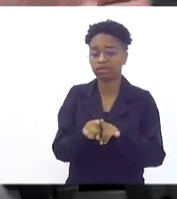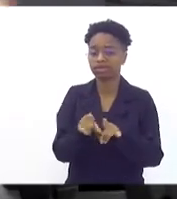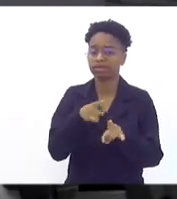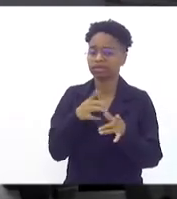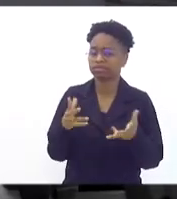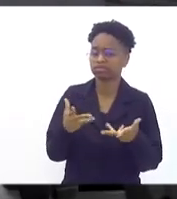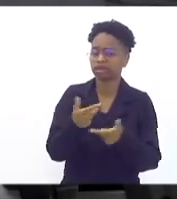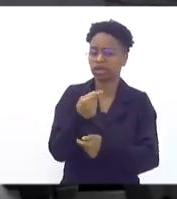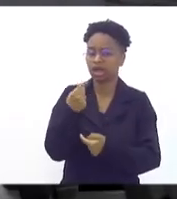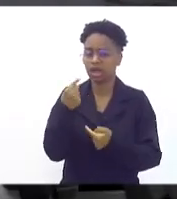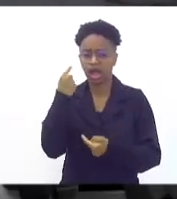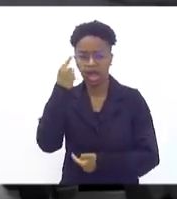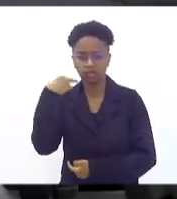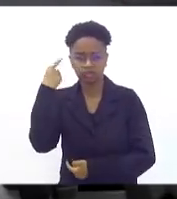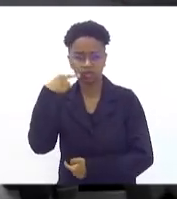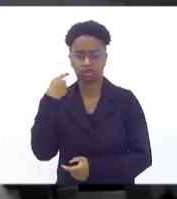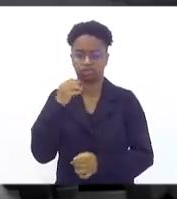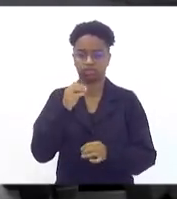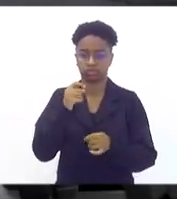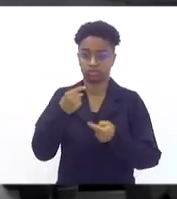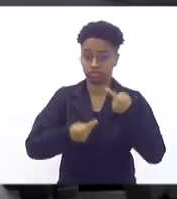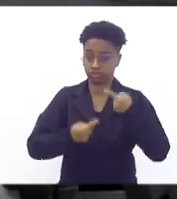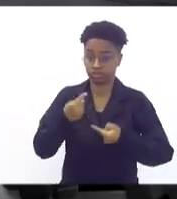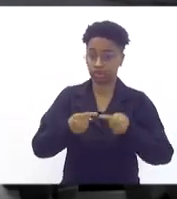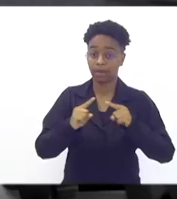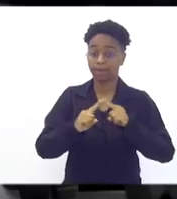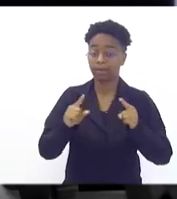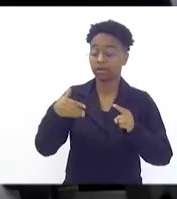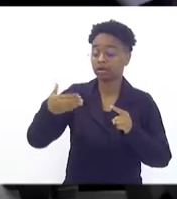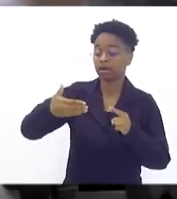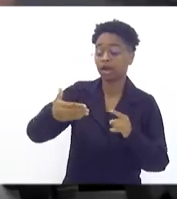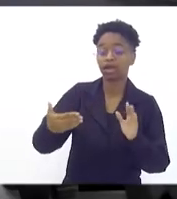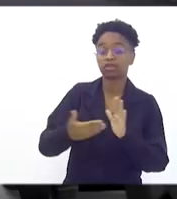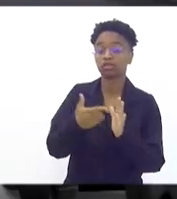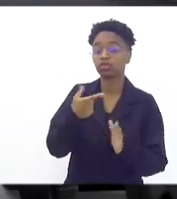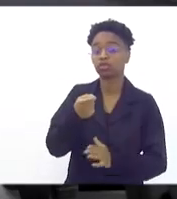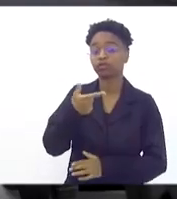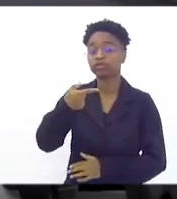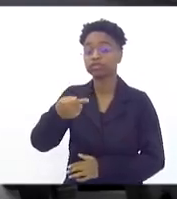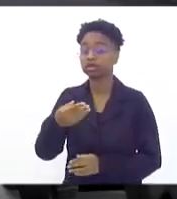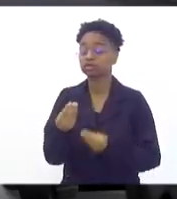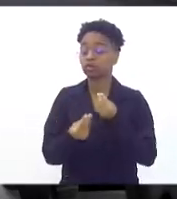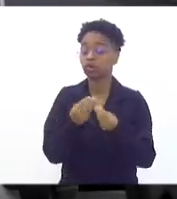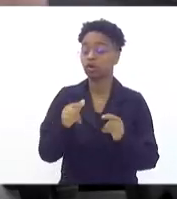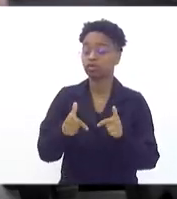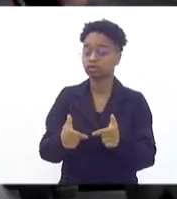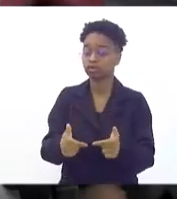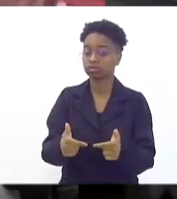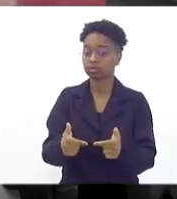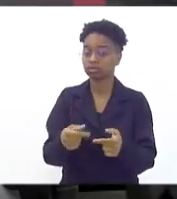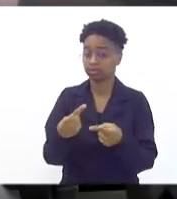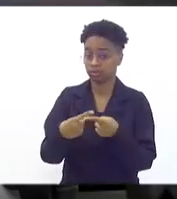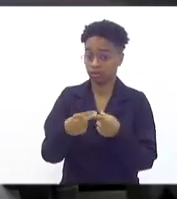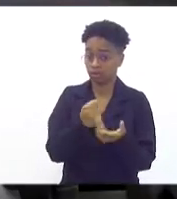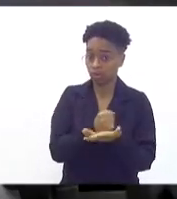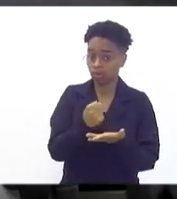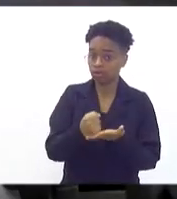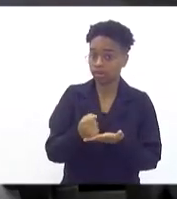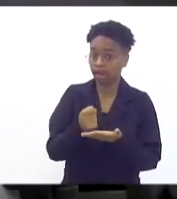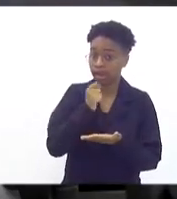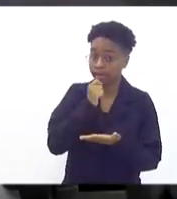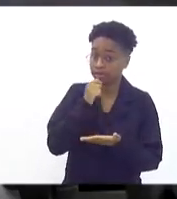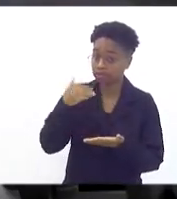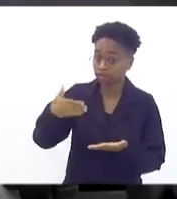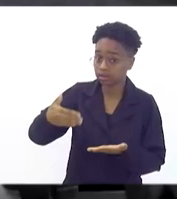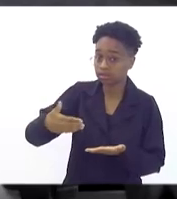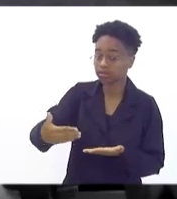advogados aqui para discutir o passivo agora e daqui até 2027 o que que vai ser feita porque o contrato está em vigor